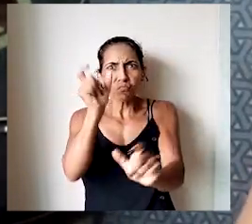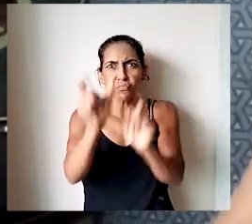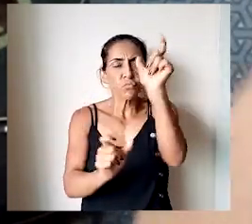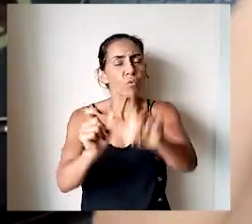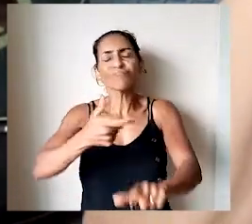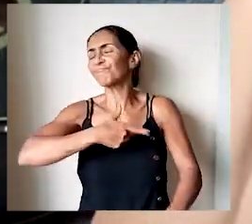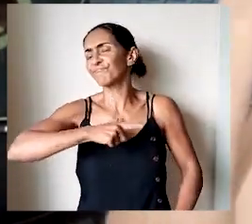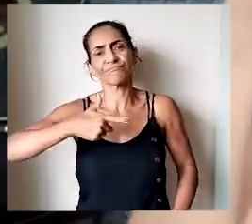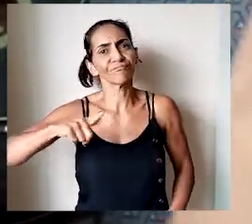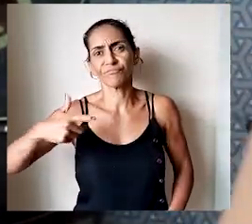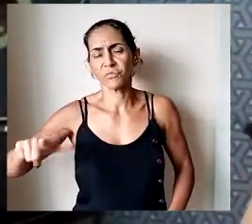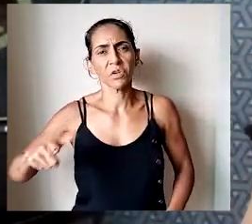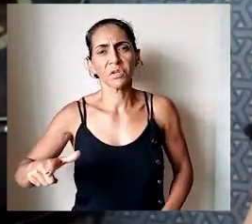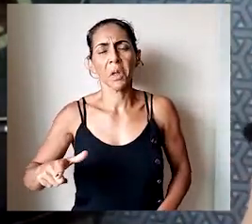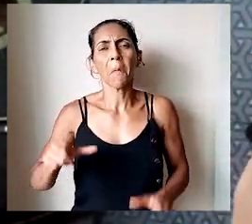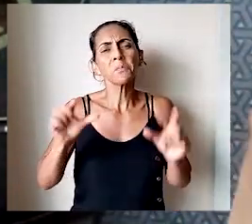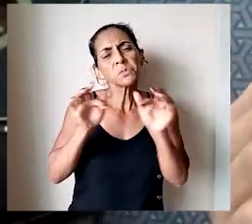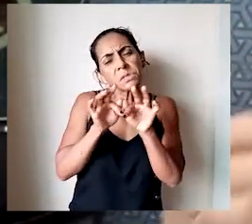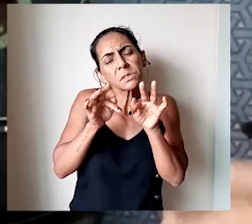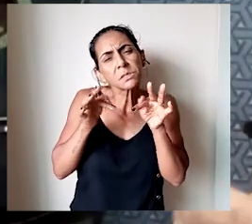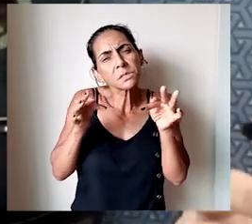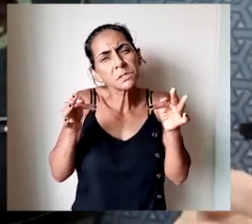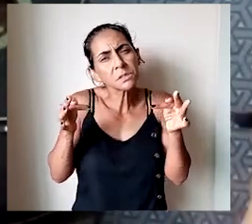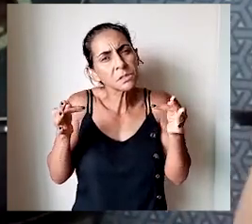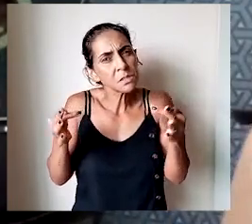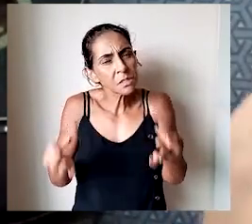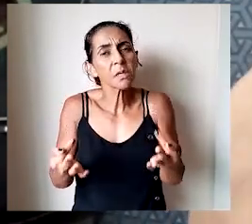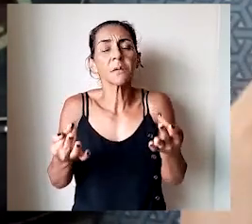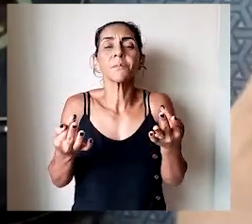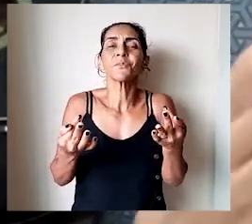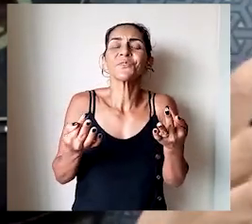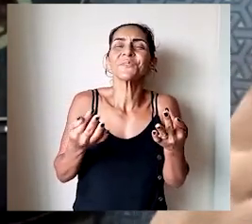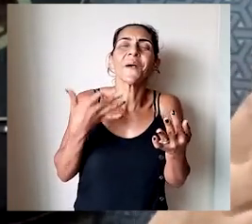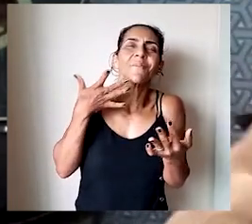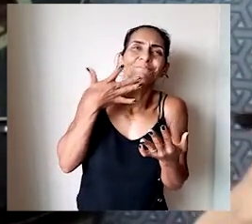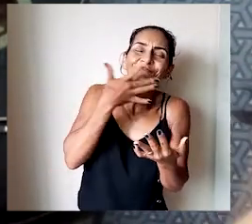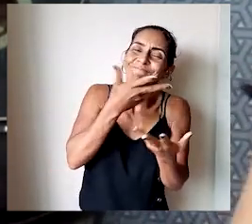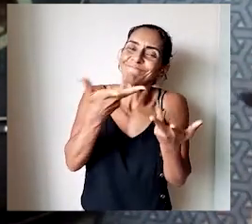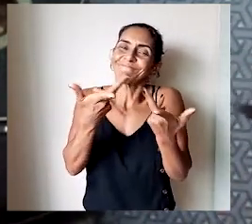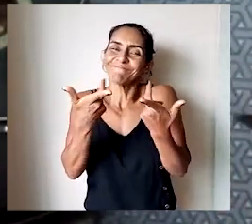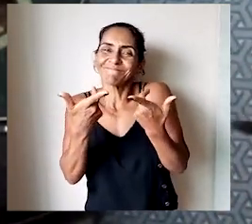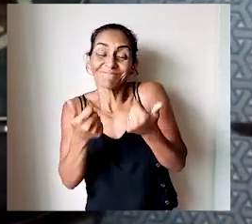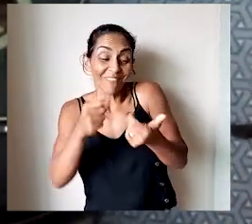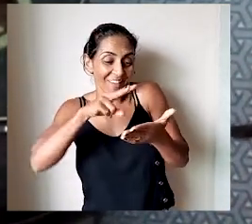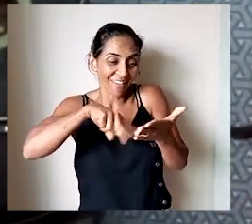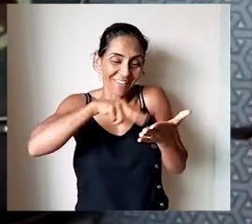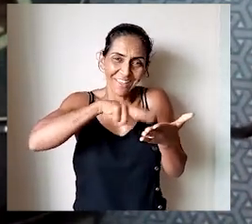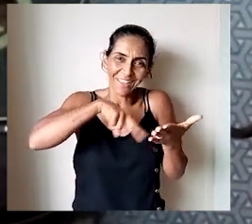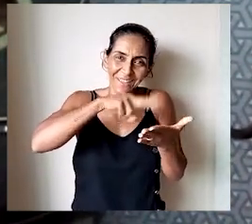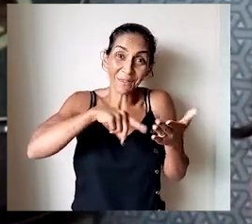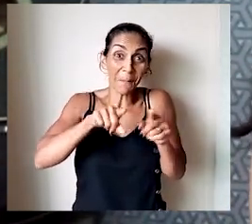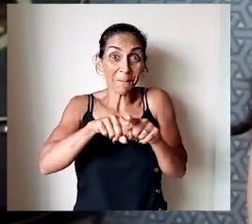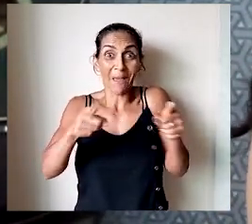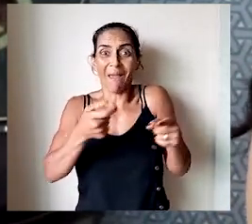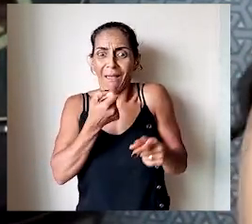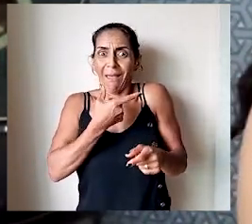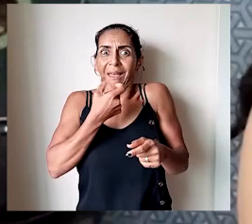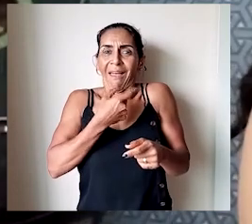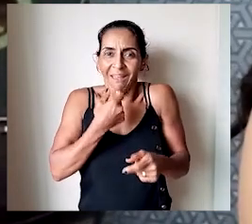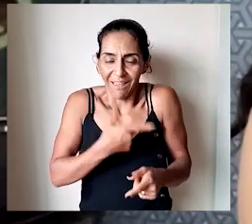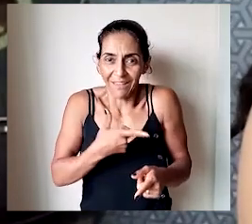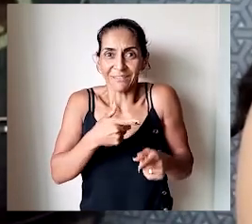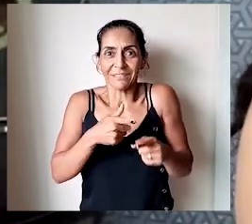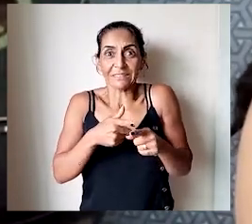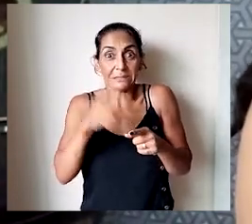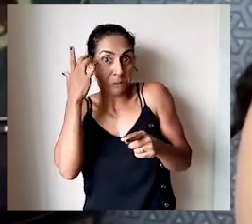então a leitura ocorre de forma muito fluida, é muito delicioso de ler, apesar de toda a bizarrice que existe nele, e